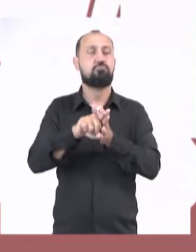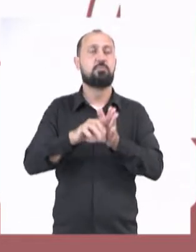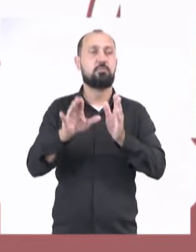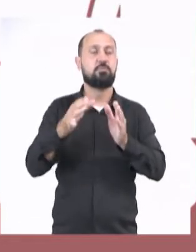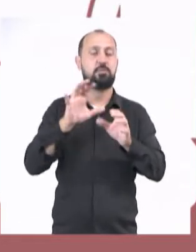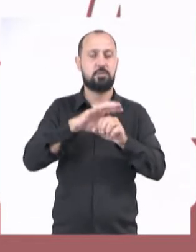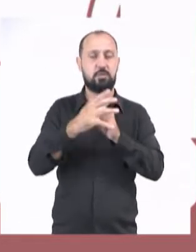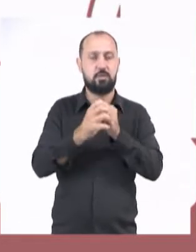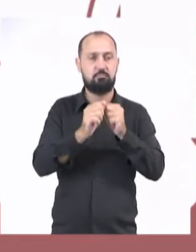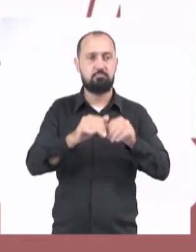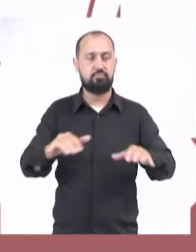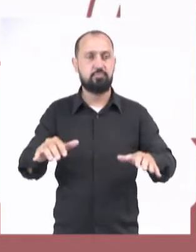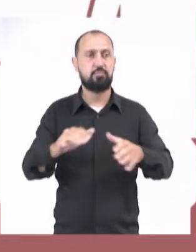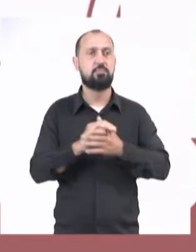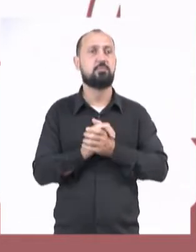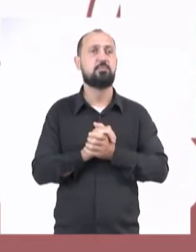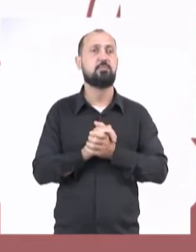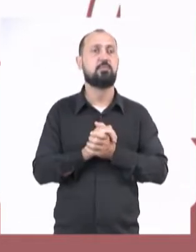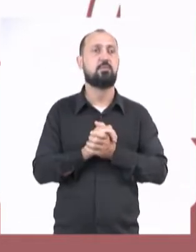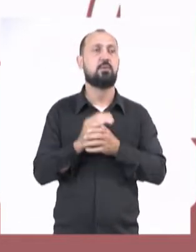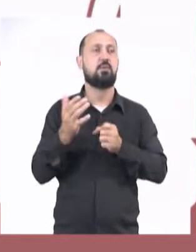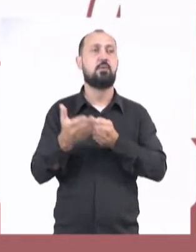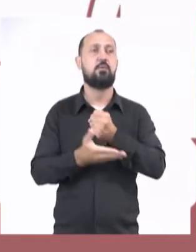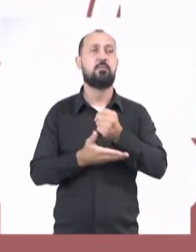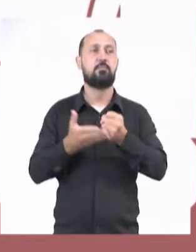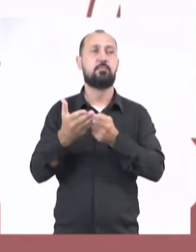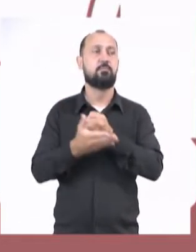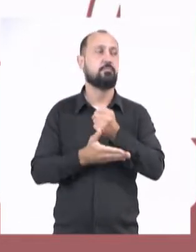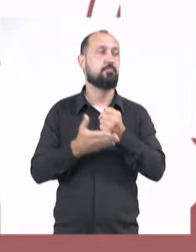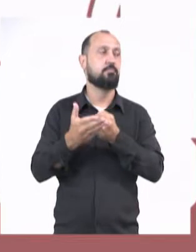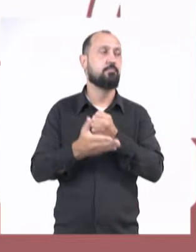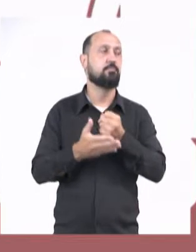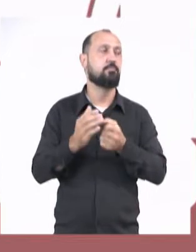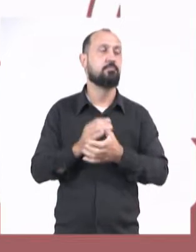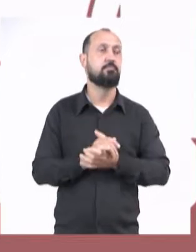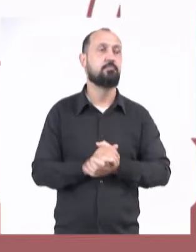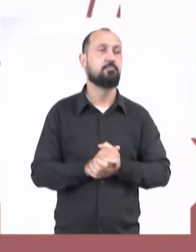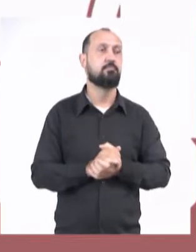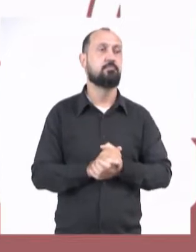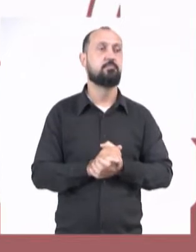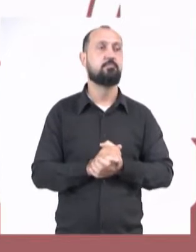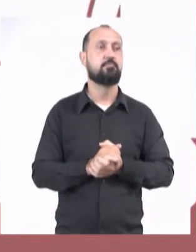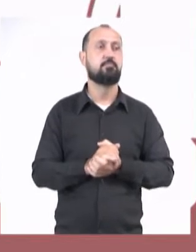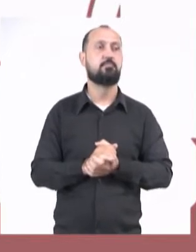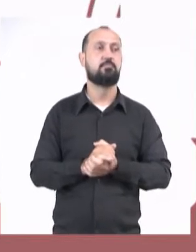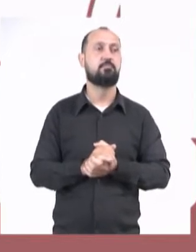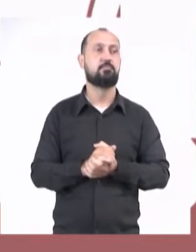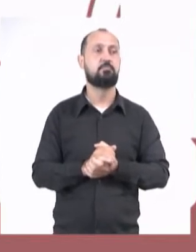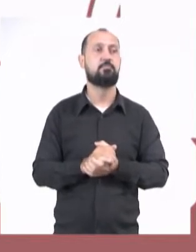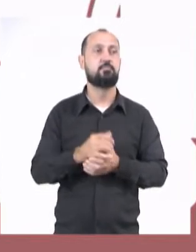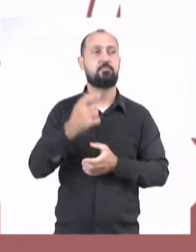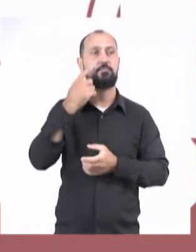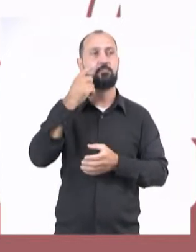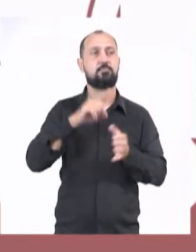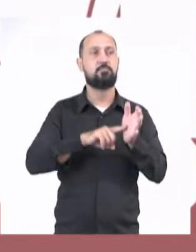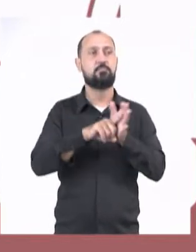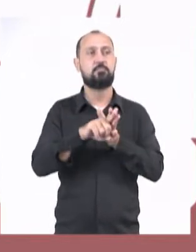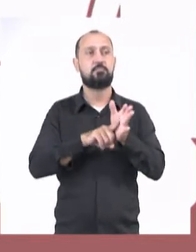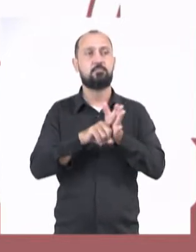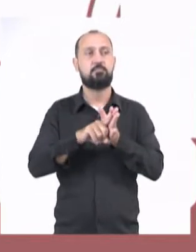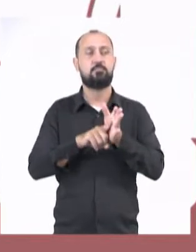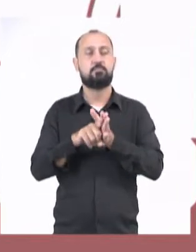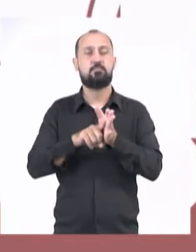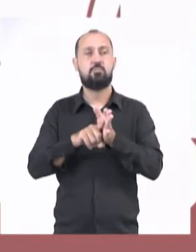pandemia, com bases aí de amostragem nacional, da Pesquisa Nacional de Amostra de Domicílios,